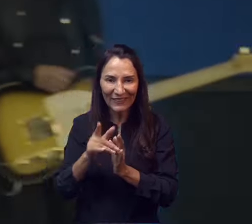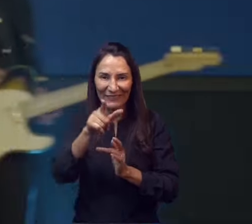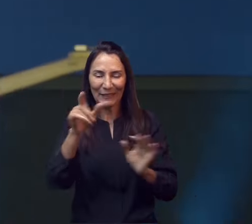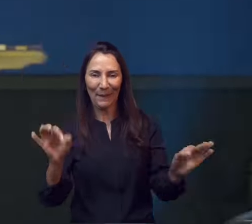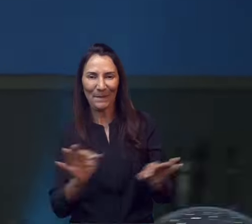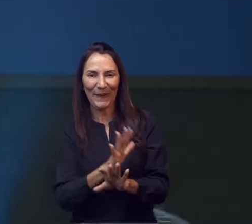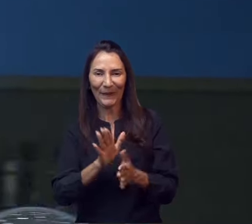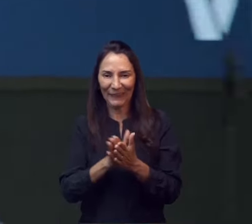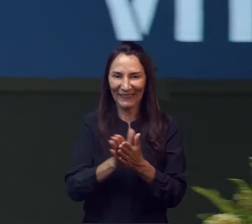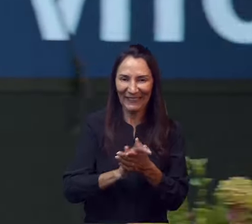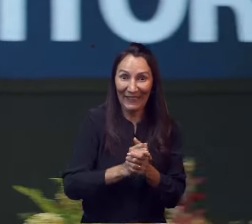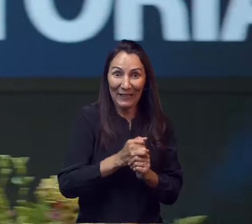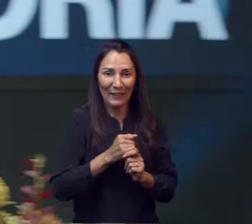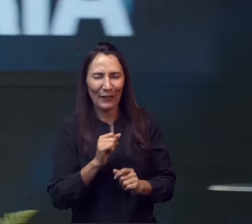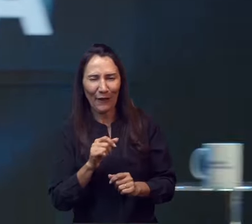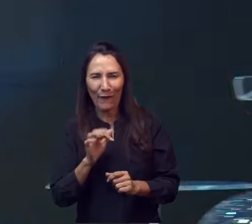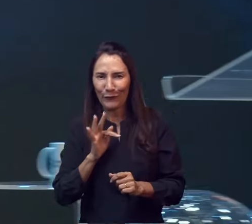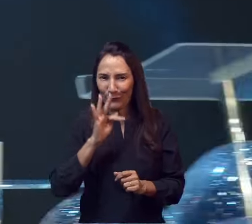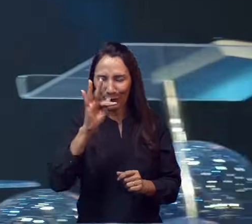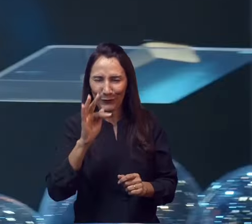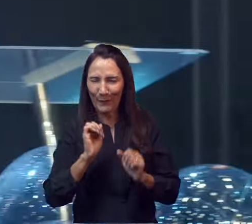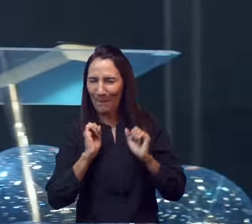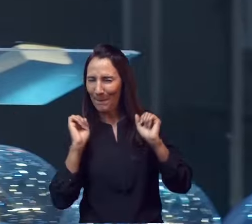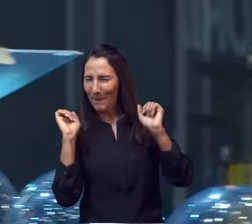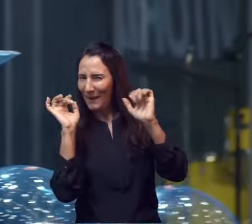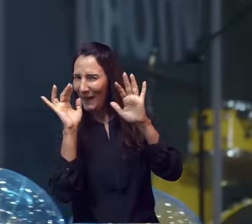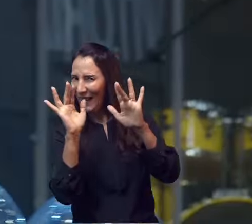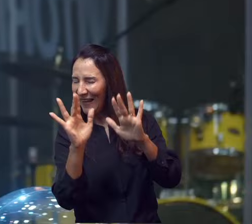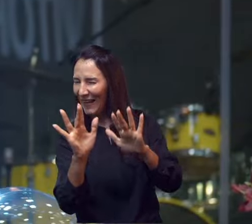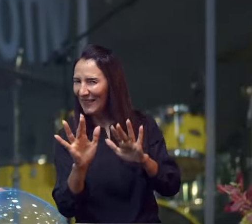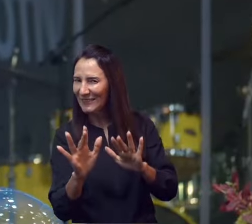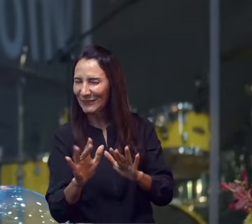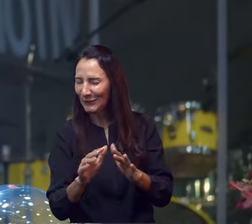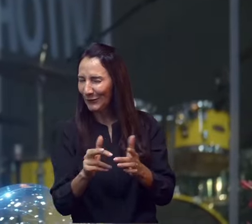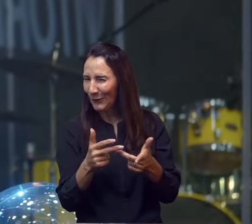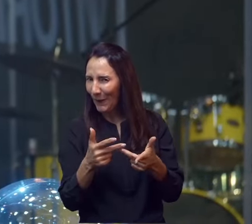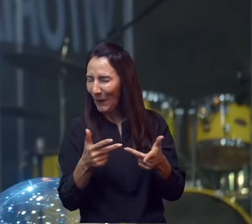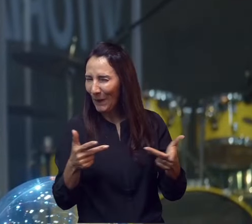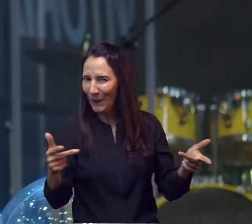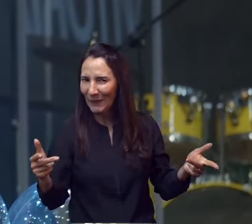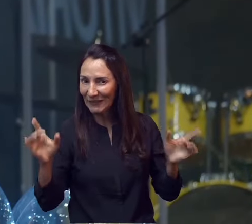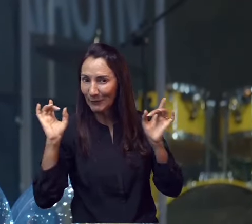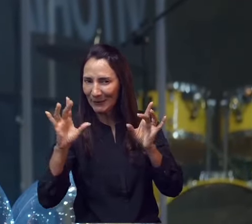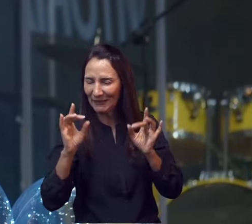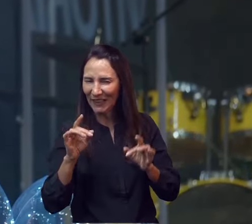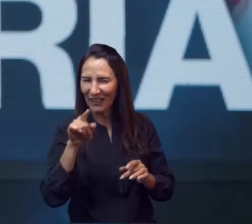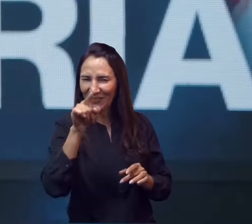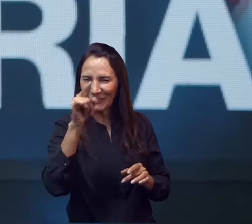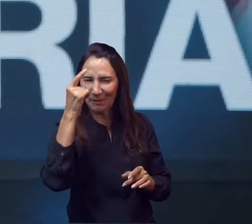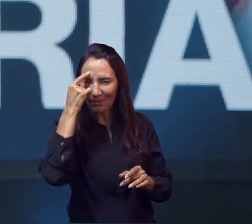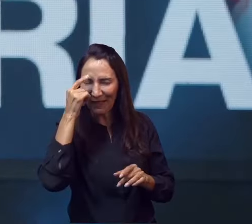prepare que vem coisas para você além do que você pede ou peça Receba essa palavra